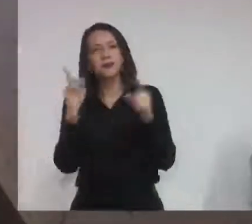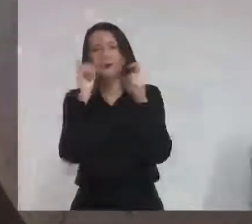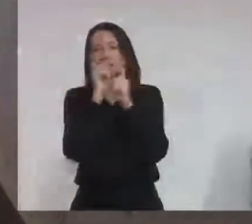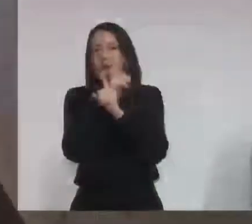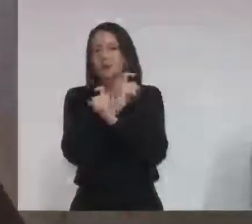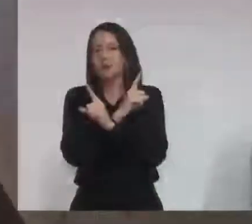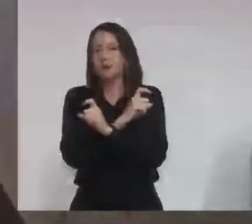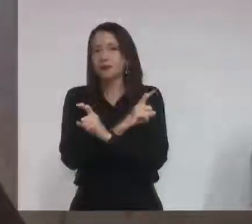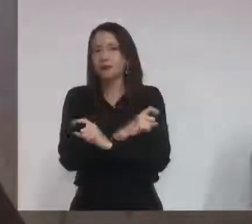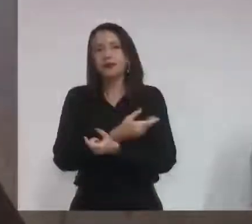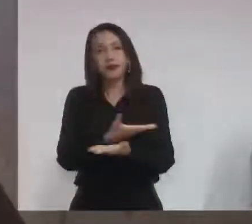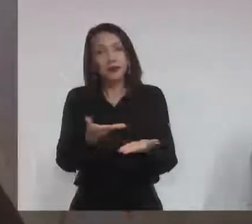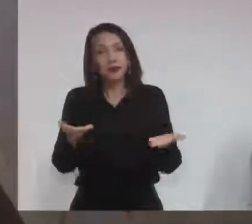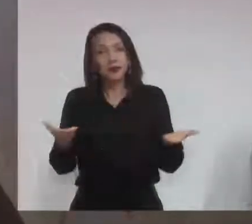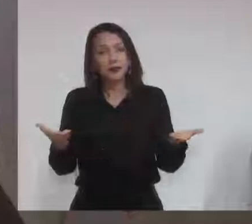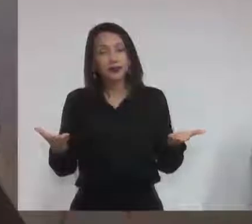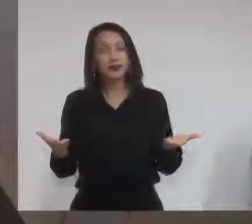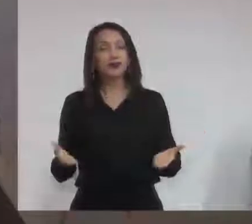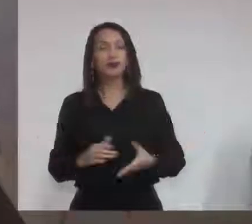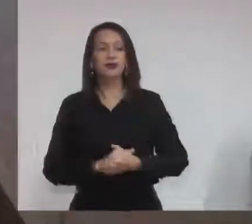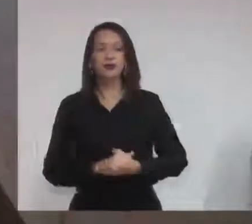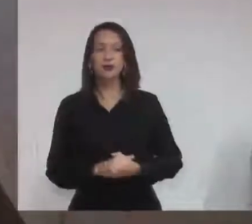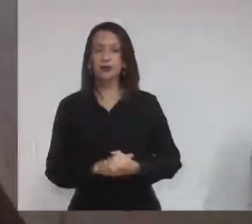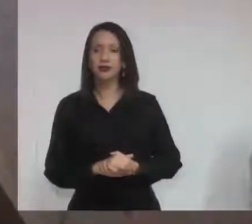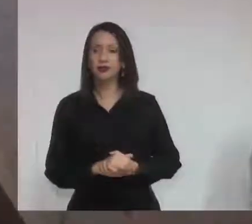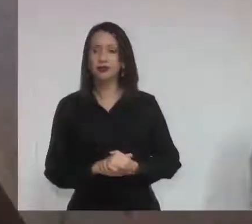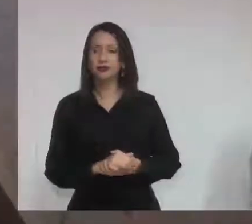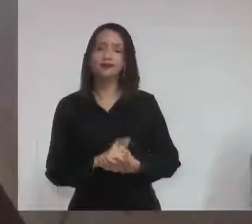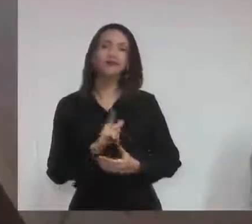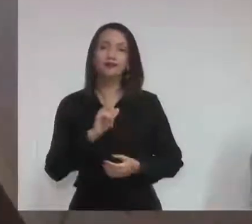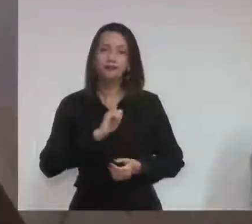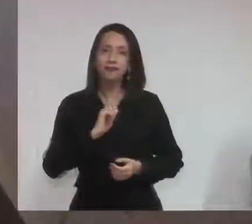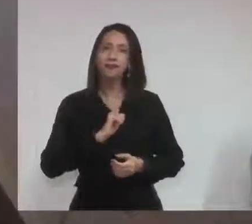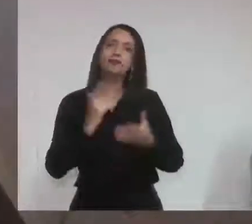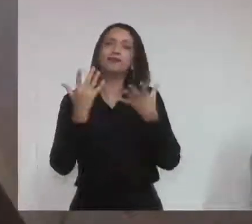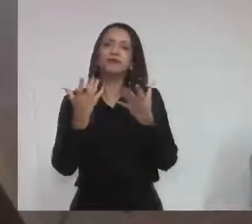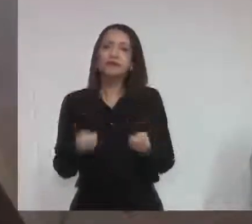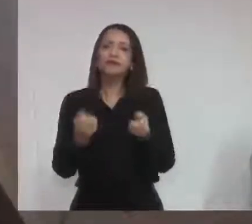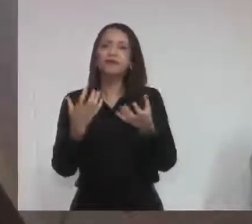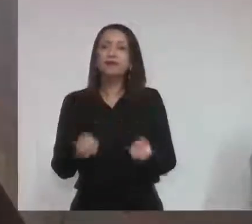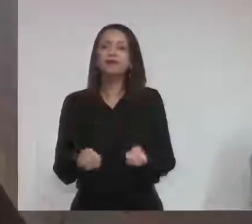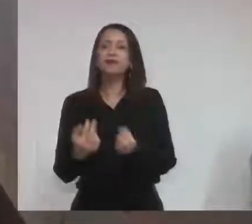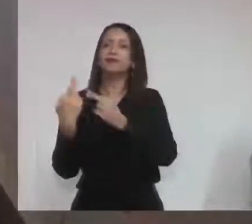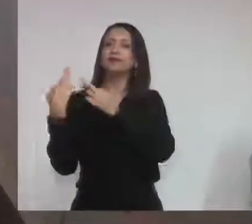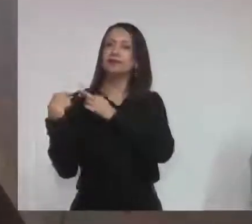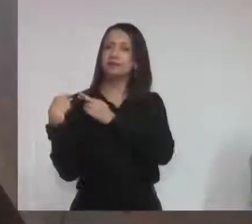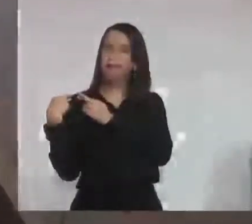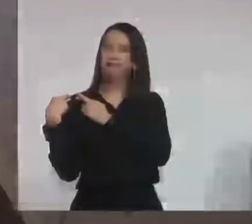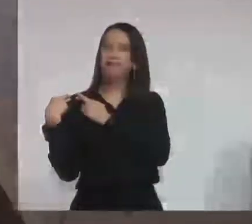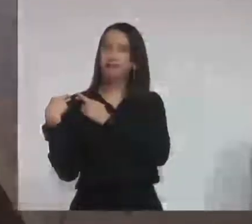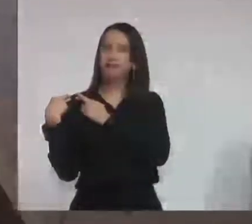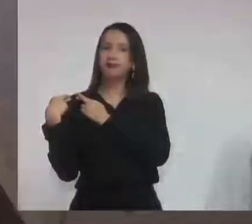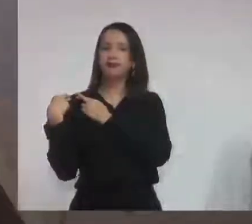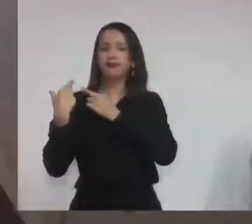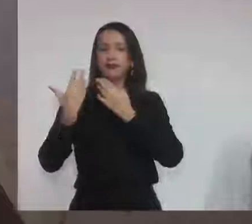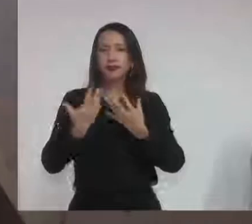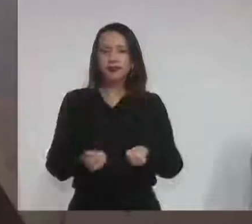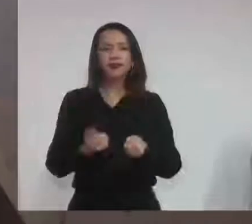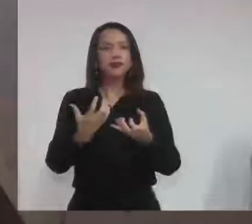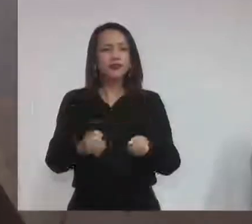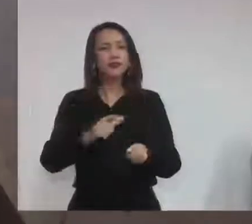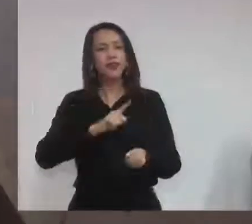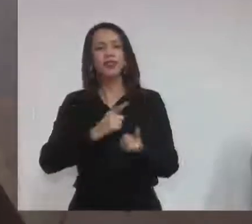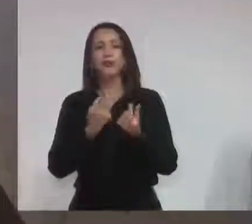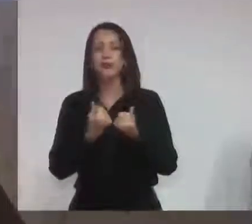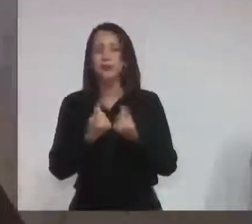vêm no decorrer dos últimos anos, nós sabemos disso, cada vez adquirindo mais responsabilidades, né, mais